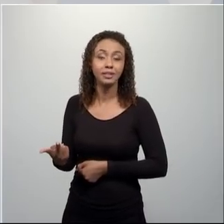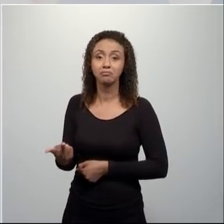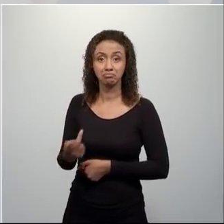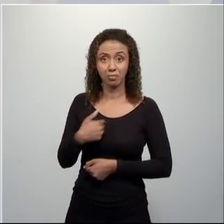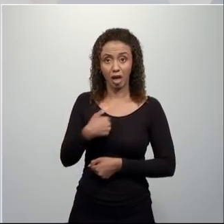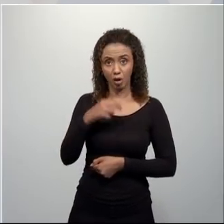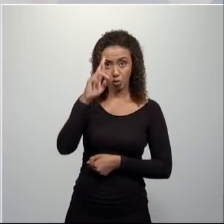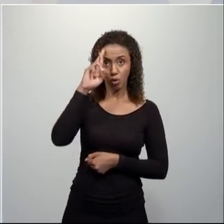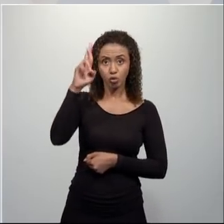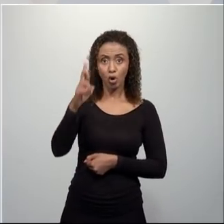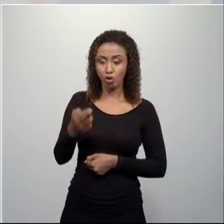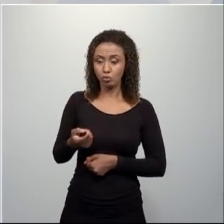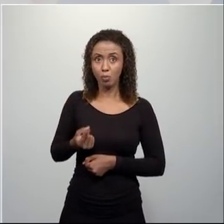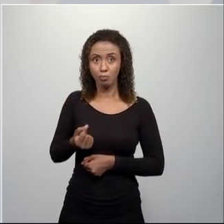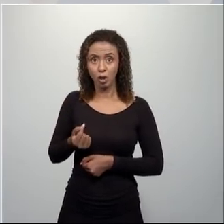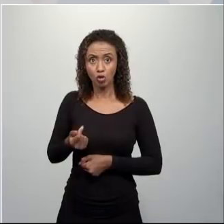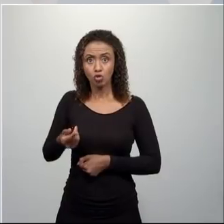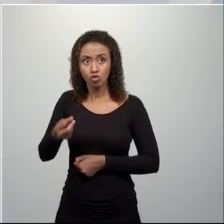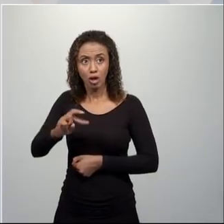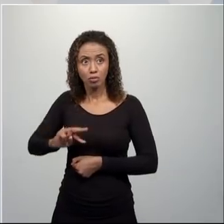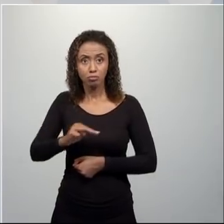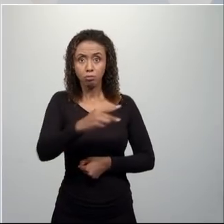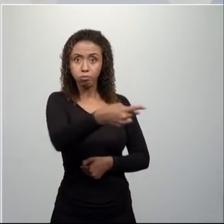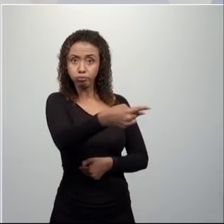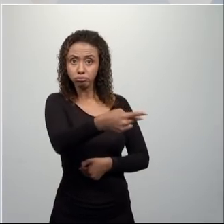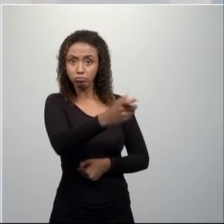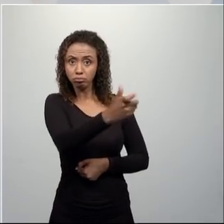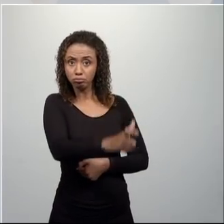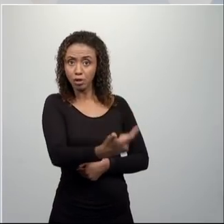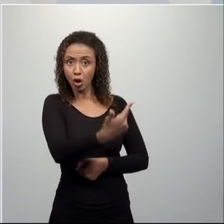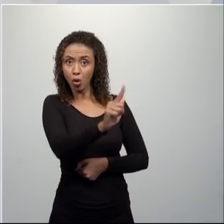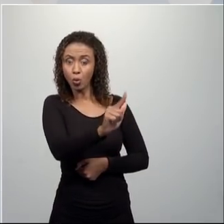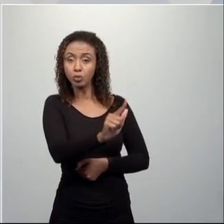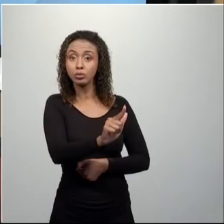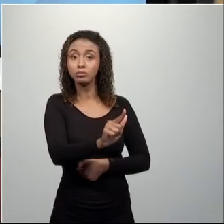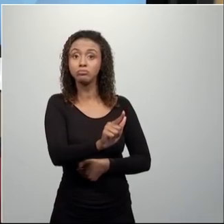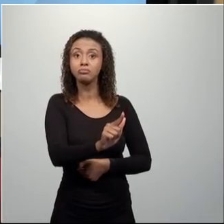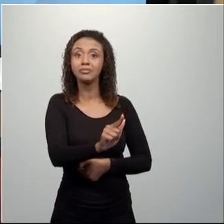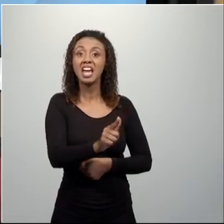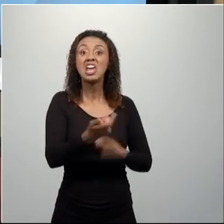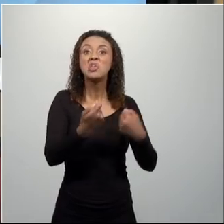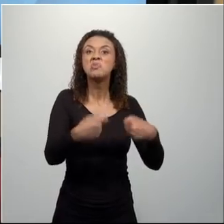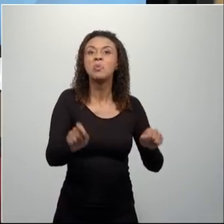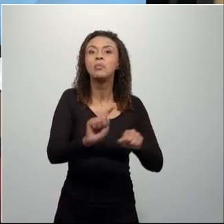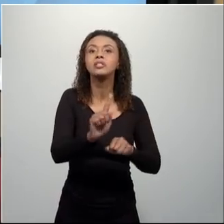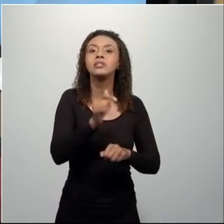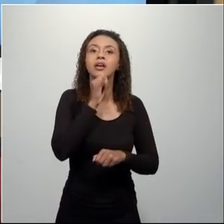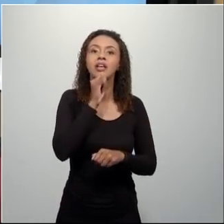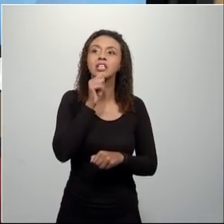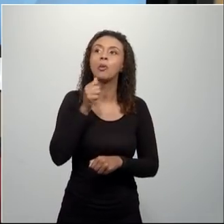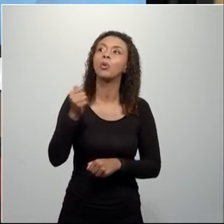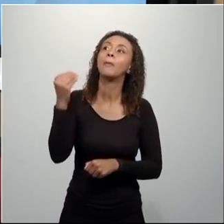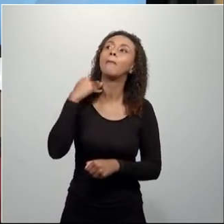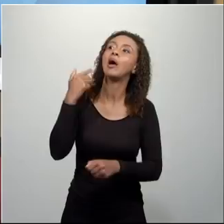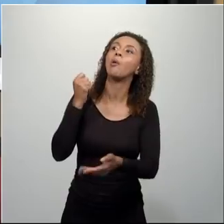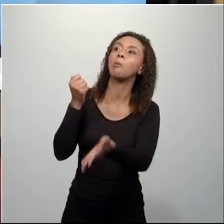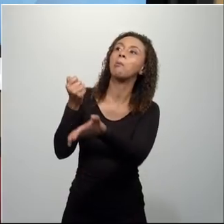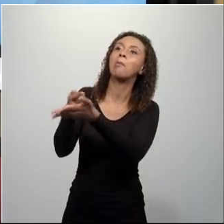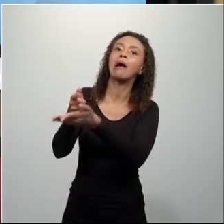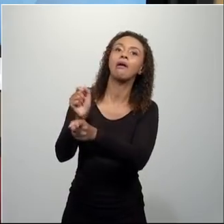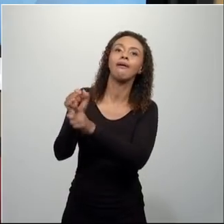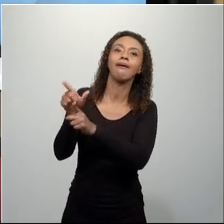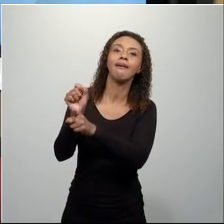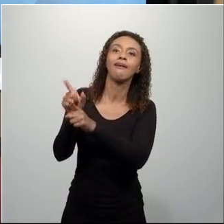moeda para outra pessoa e isso permite eliminar o intermediário não preciso por exemplo pagar um banco pra